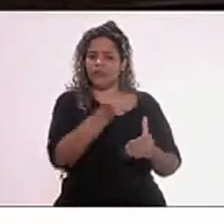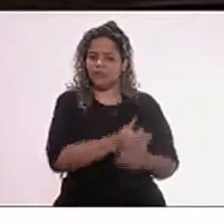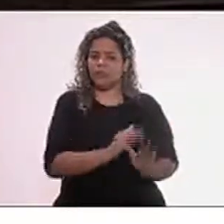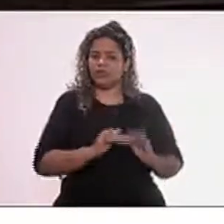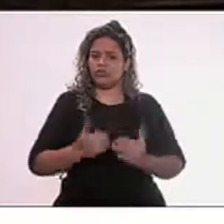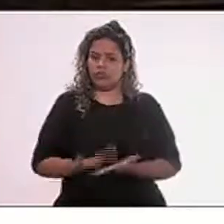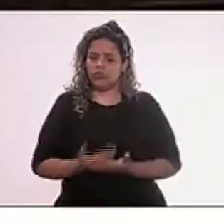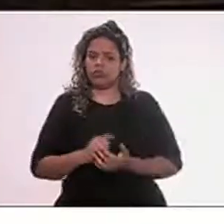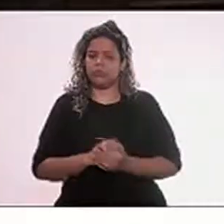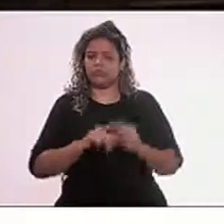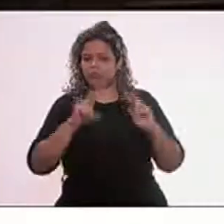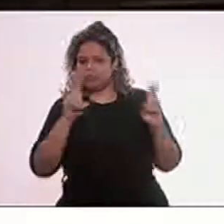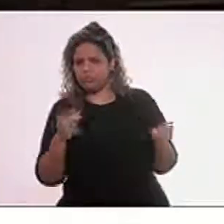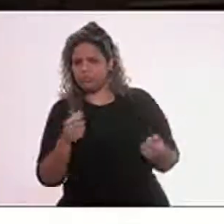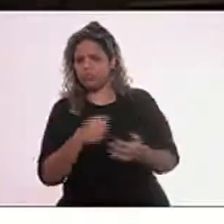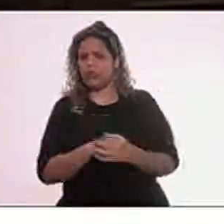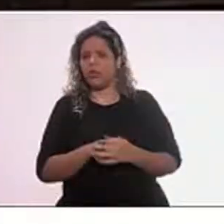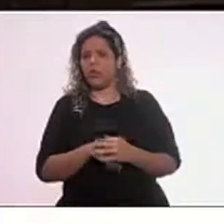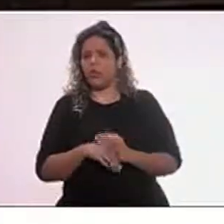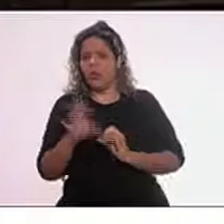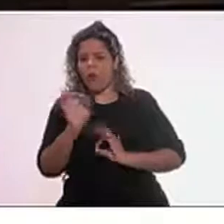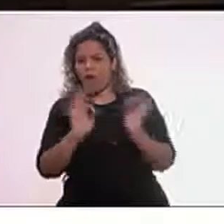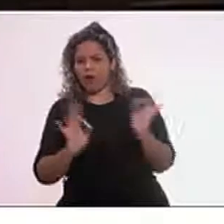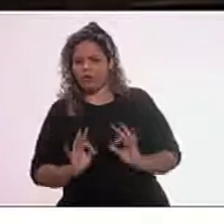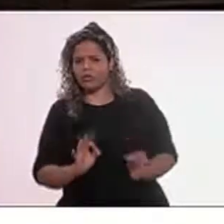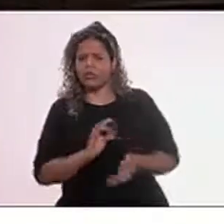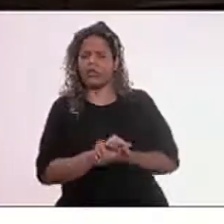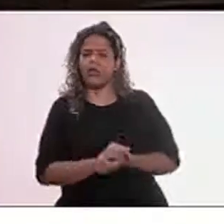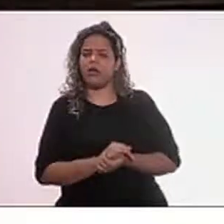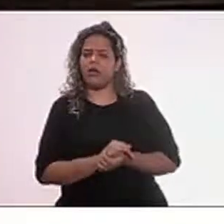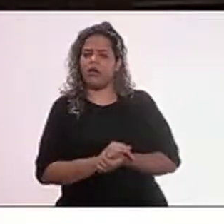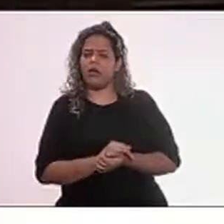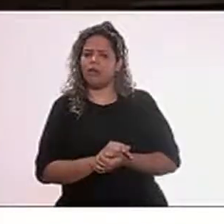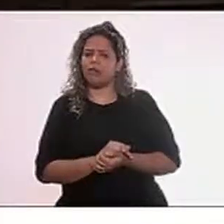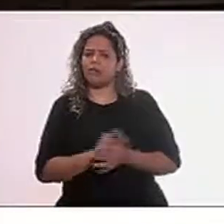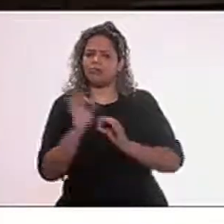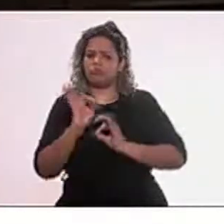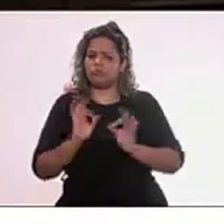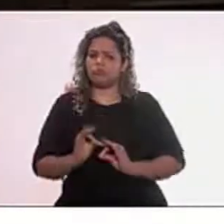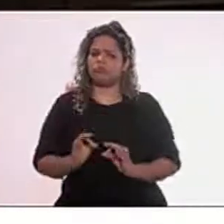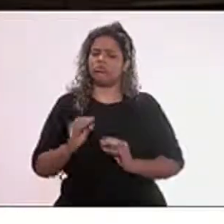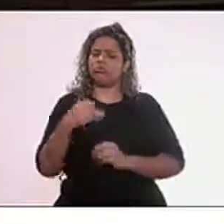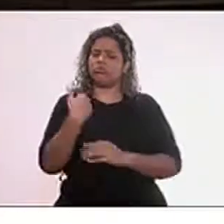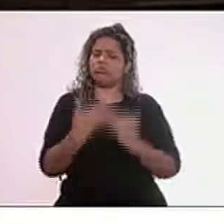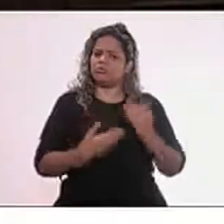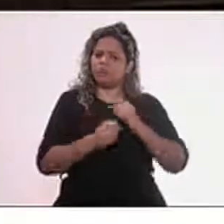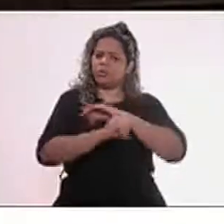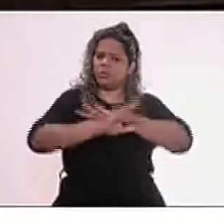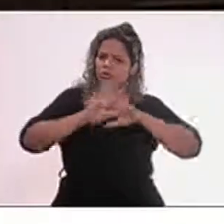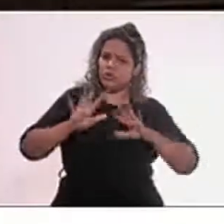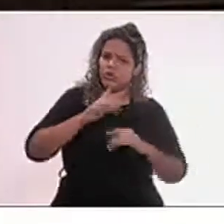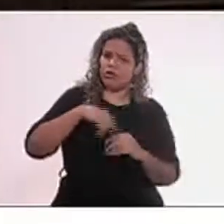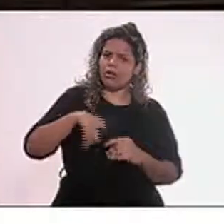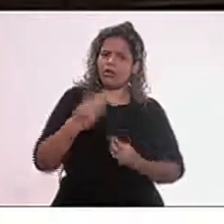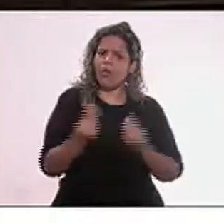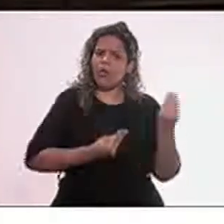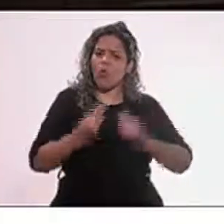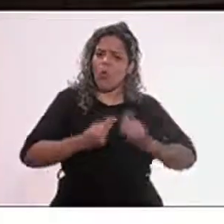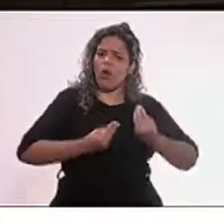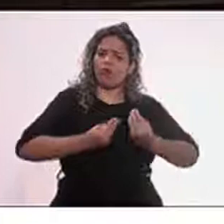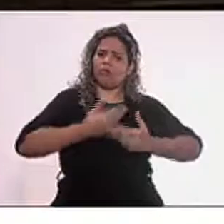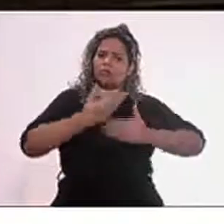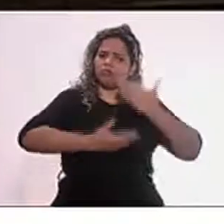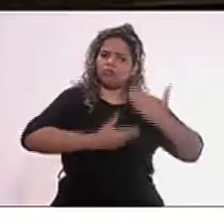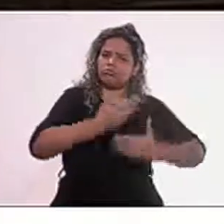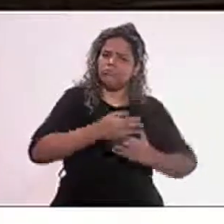de escolas, seja em relação à organização, a forma criteriosa e a transparência com que deve se desenrolar